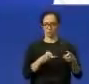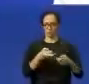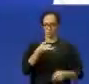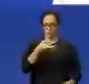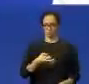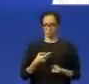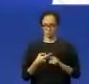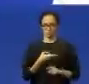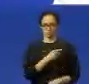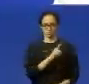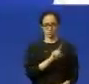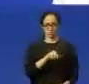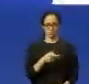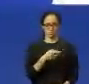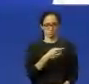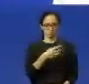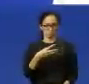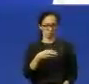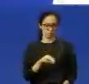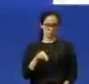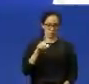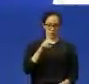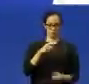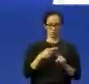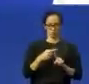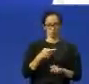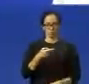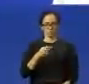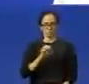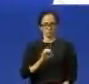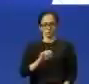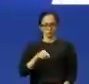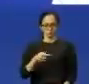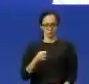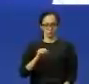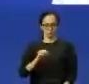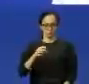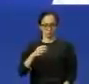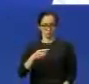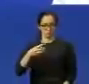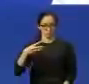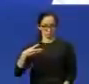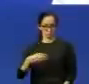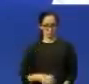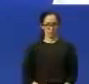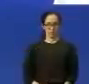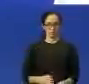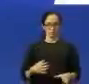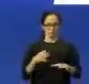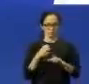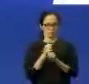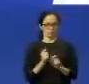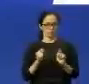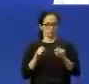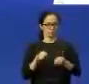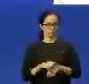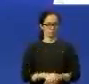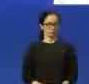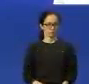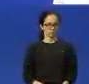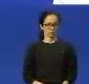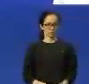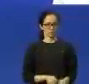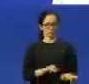tem 1,13 elevado a N vezes 0,013, né? Multiplica os 5.000 pelo 0,013, e aí você dá uma arrumadinha na fórmula,